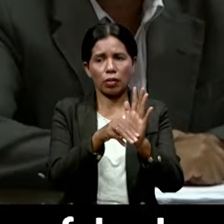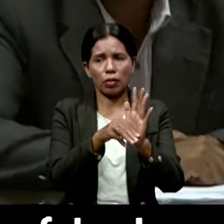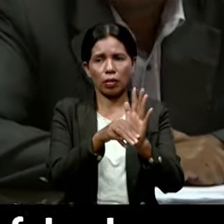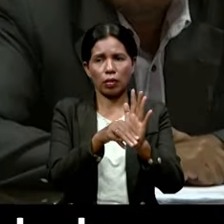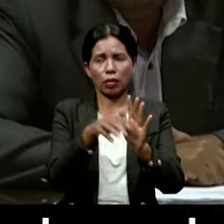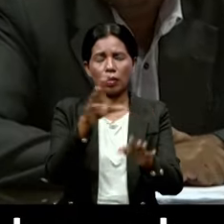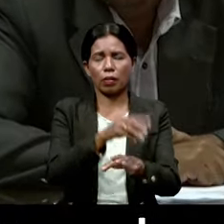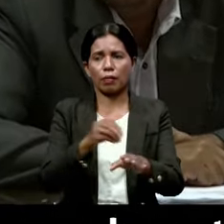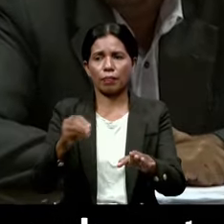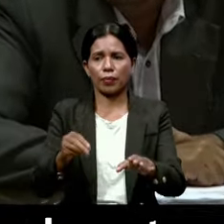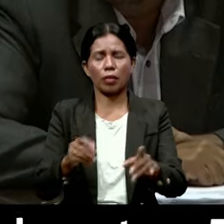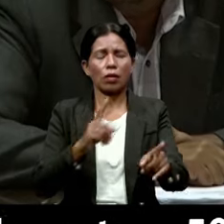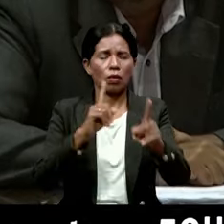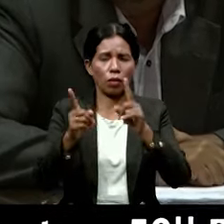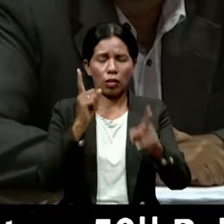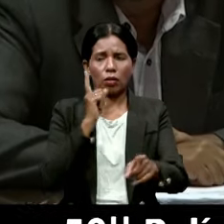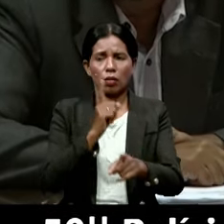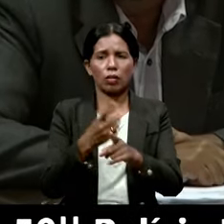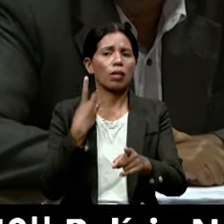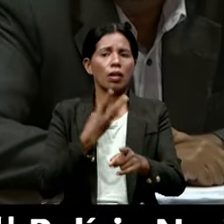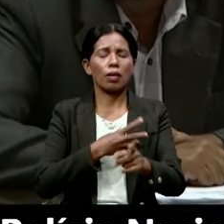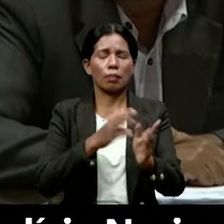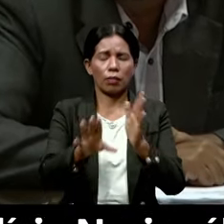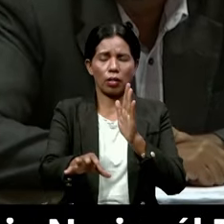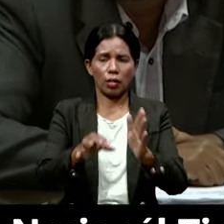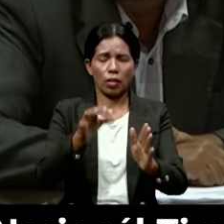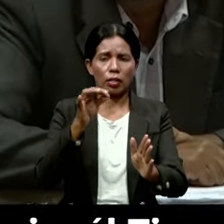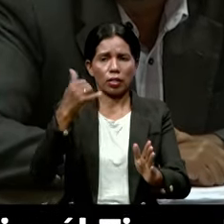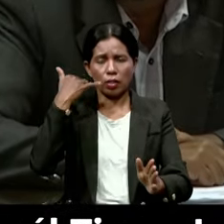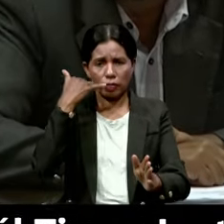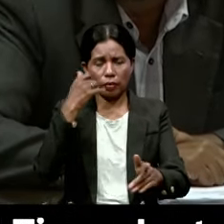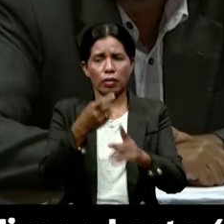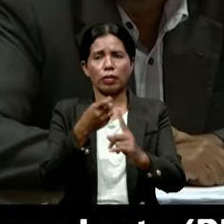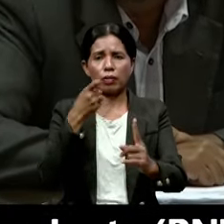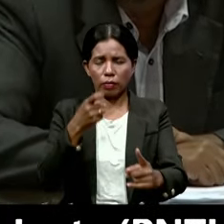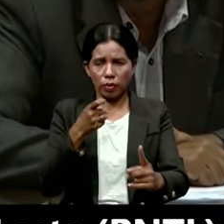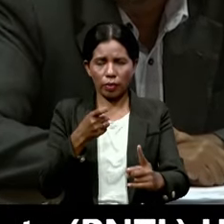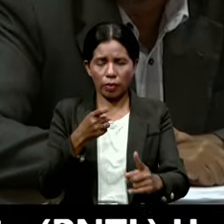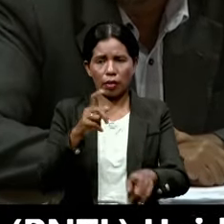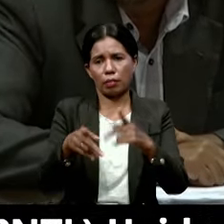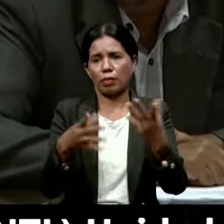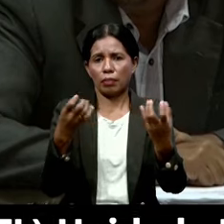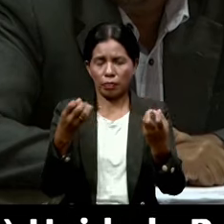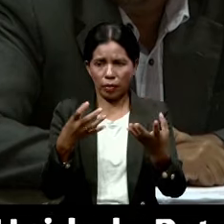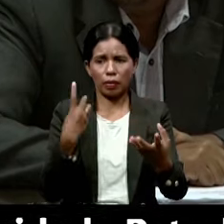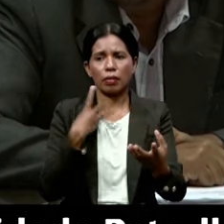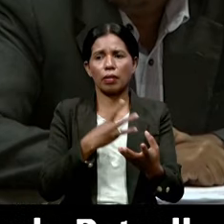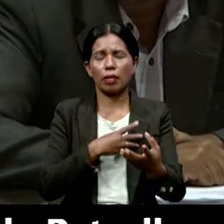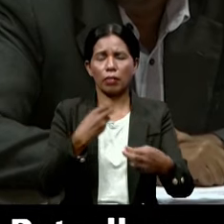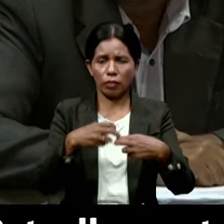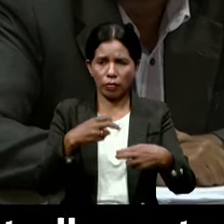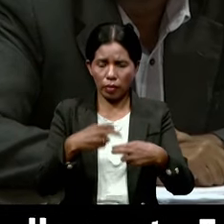nos interpretação mai a mihetan samara husi. Ema barak a mihetan